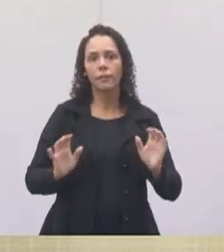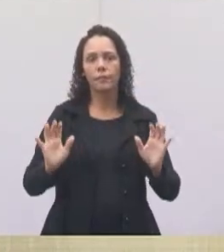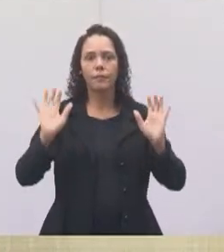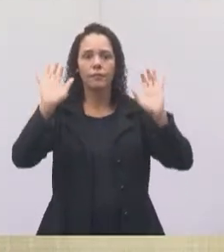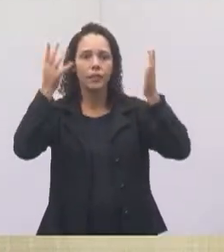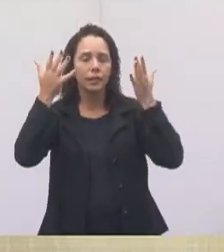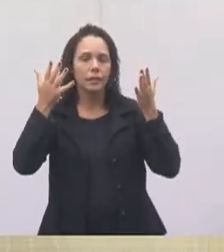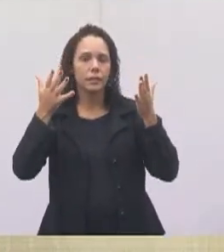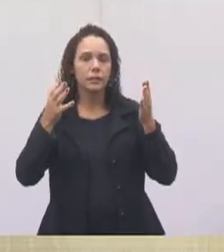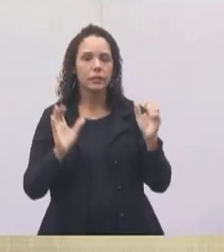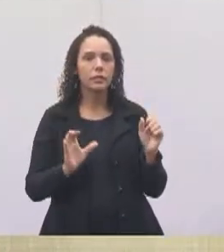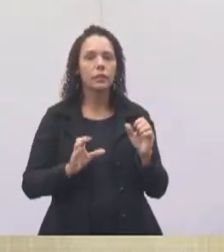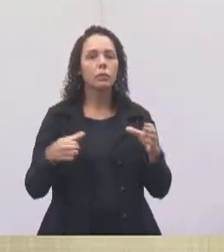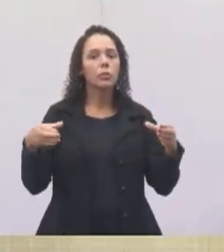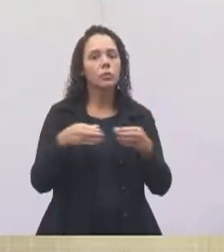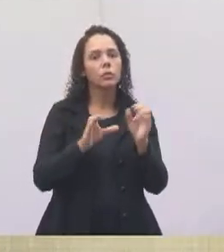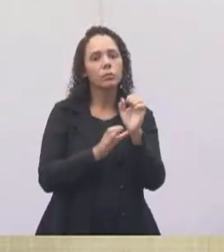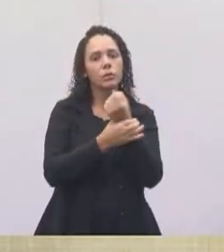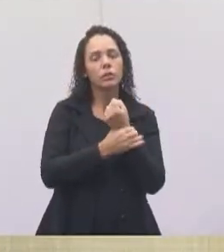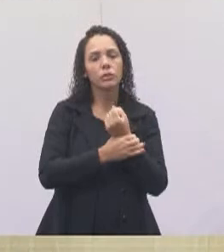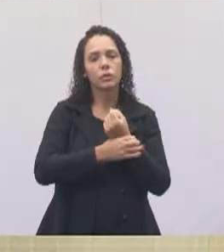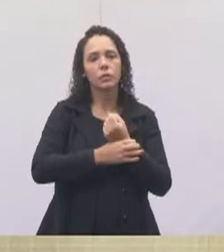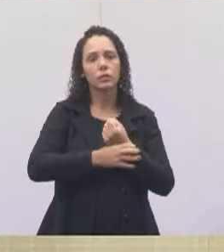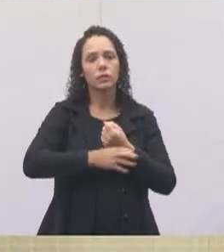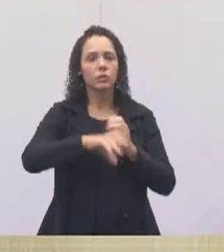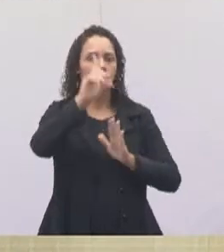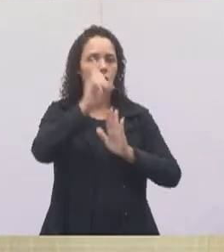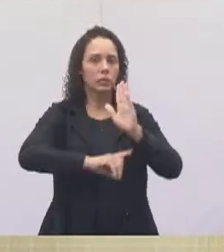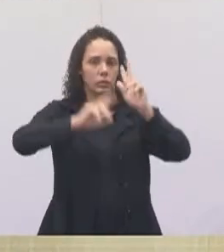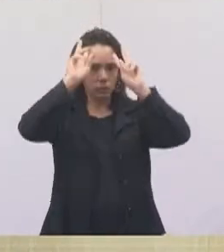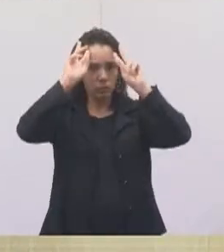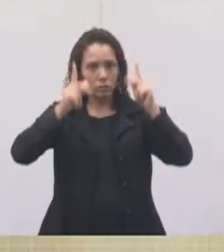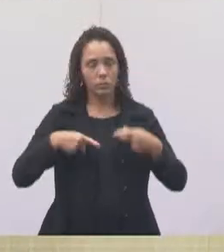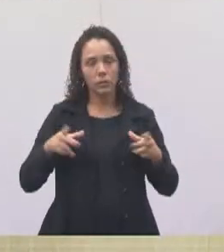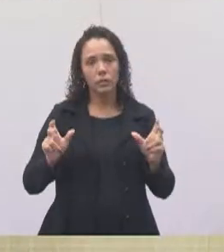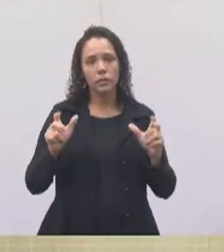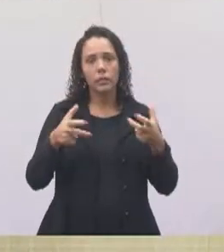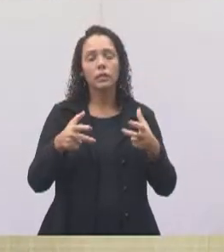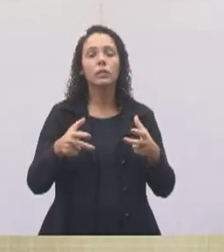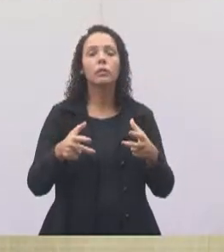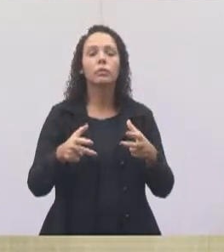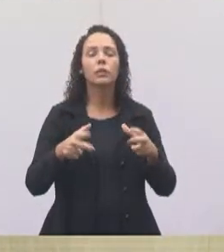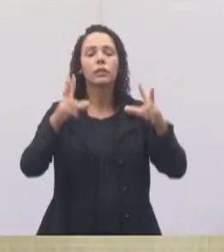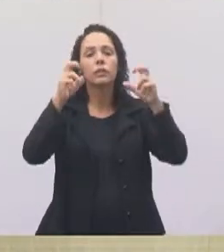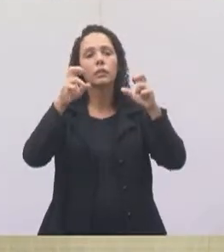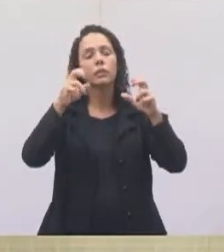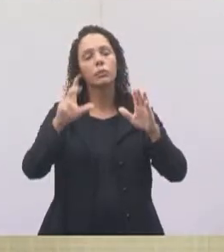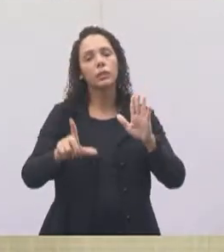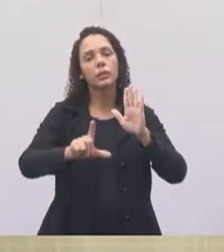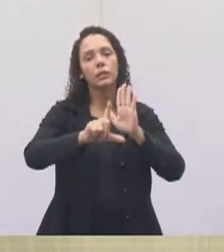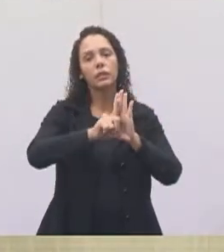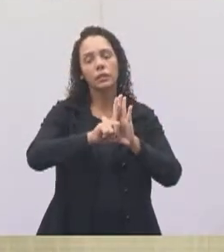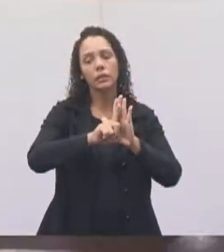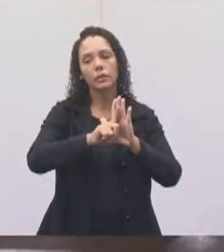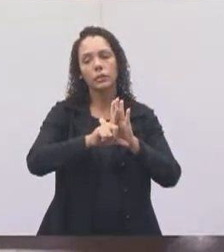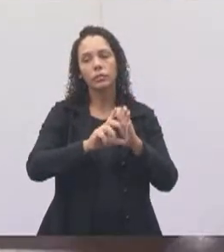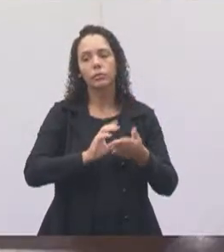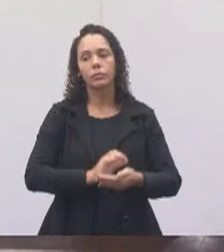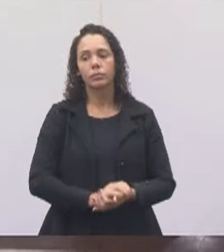pela Comissão de Segurança, Direitos Humanos e Cidadania da Câmara que versem sobre o tema da lei.